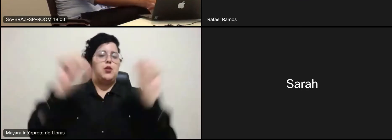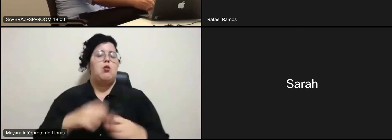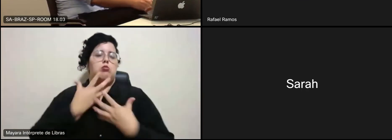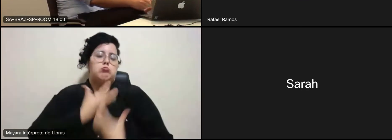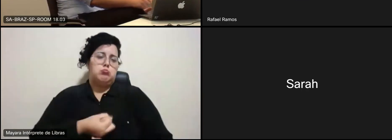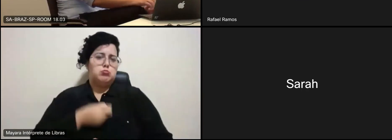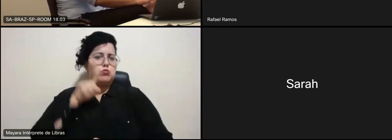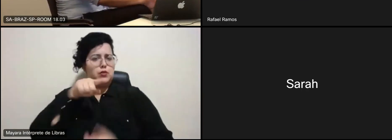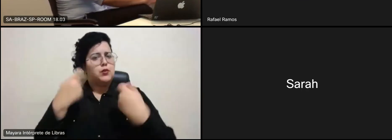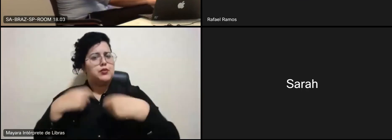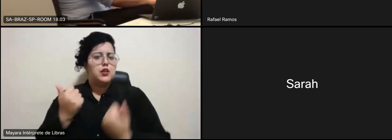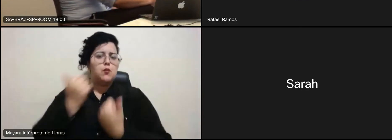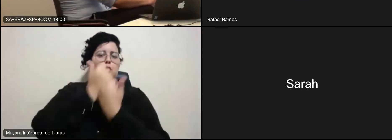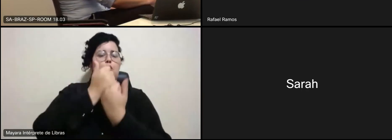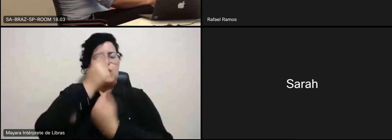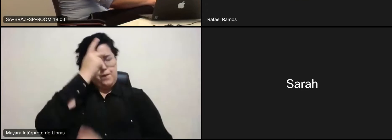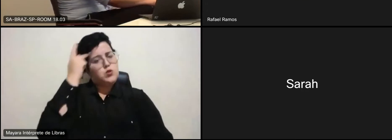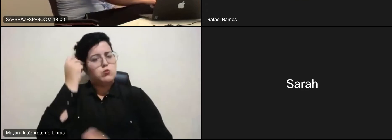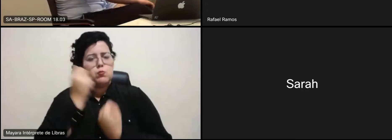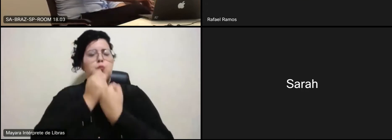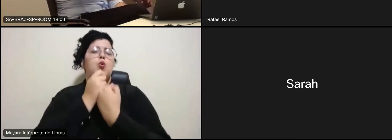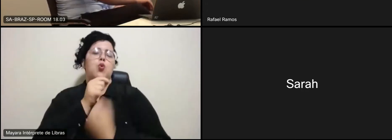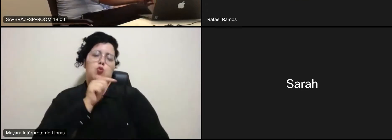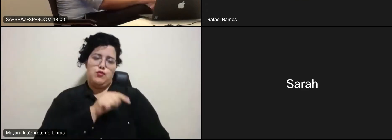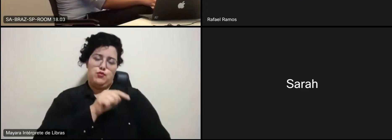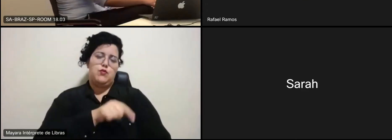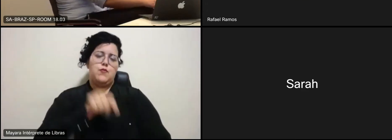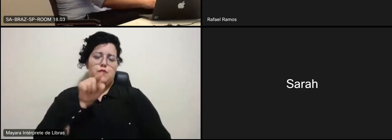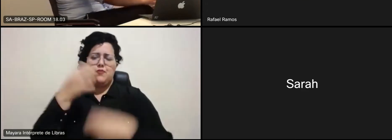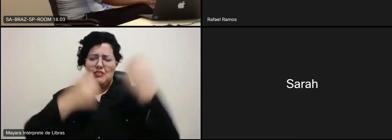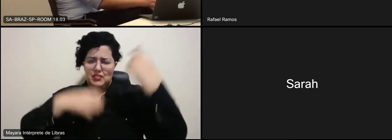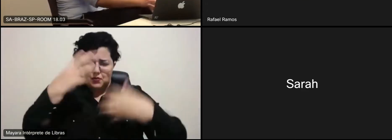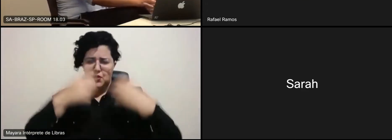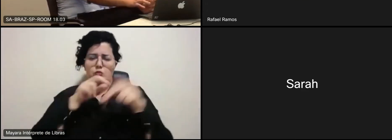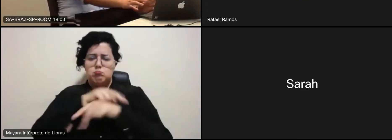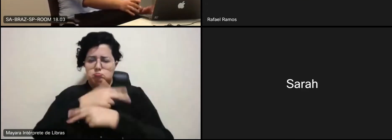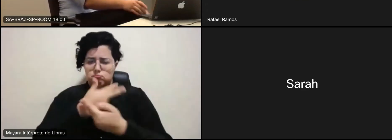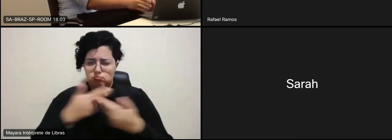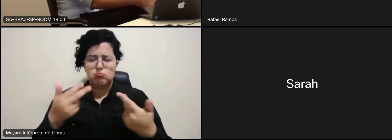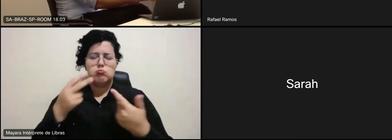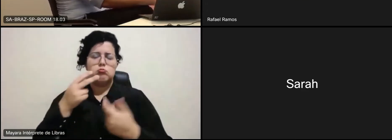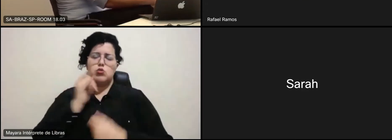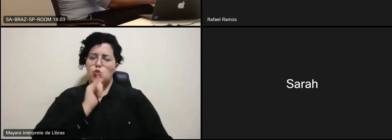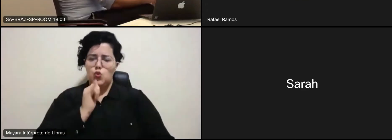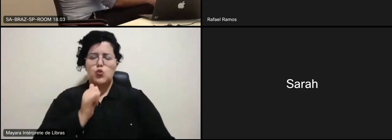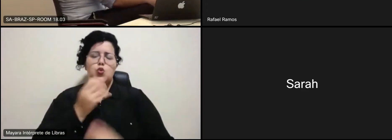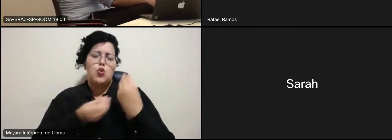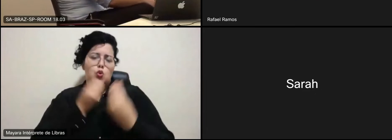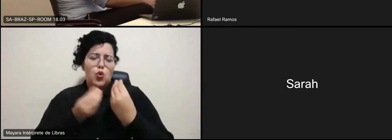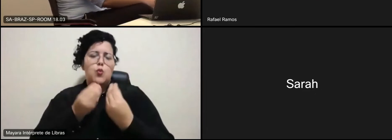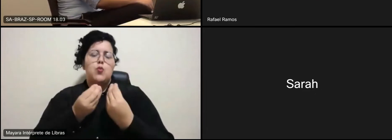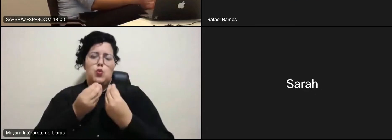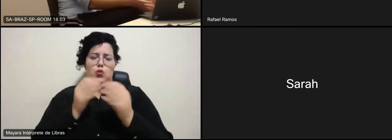não contou. E aí, aproveitando que a gente já elucidou diversos cenários sobre microagressões, fomos para o prisma